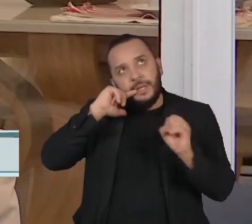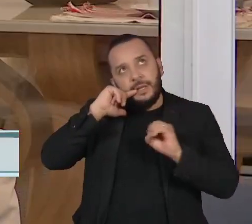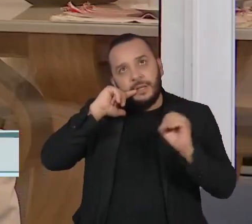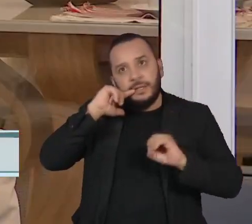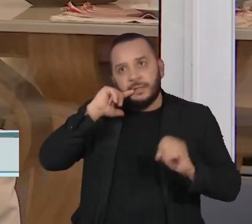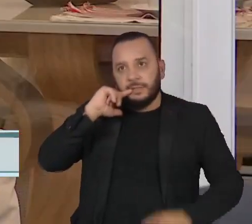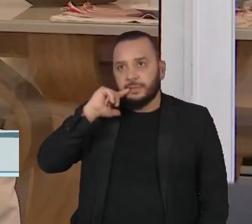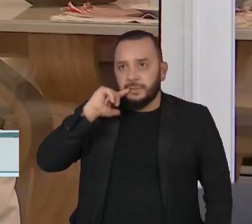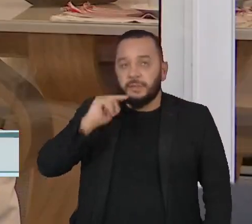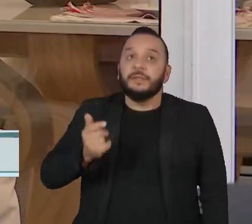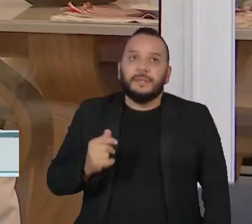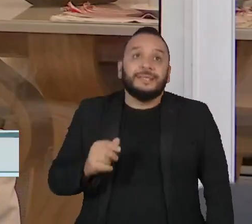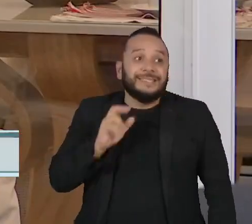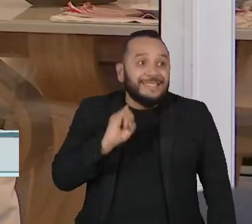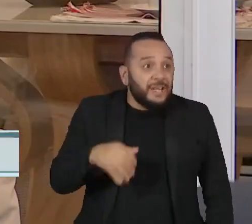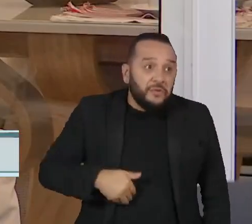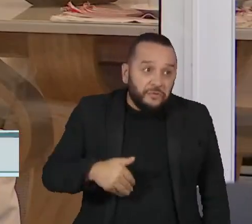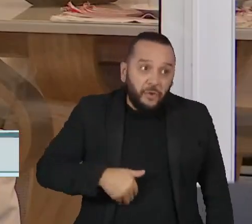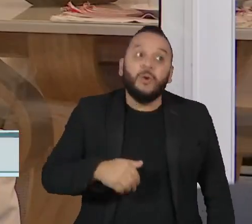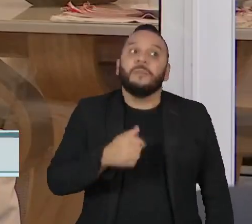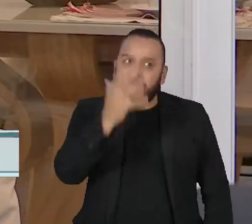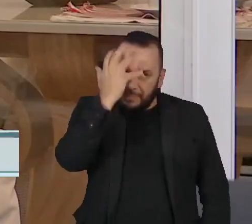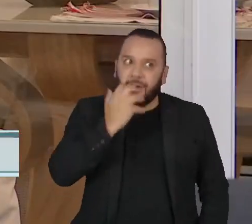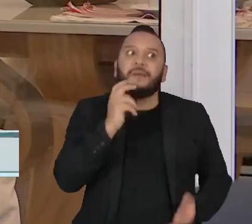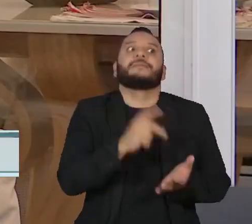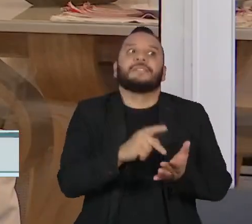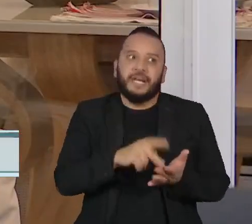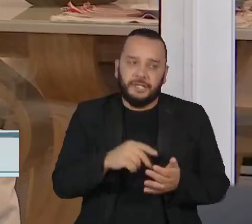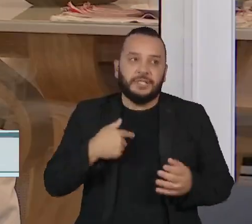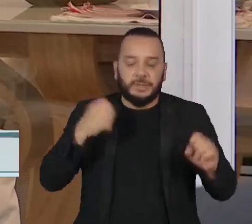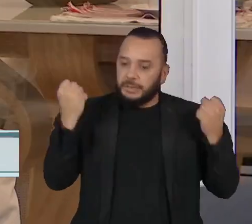não sou uma pessoa muito legal quando eu tô com f é melor evitar